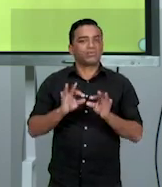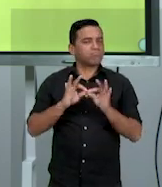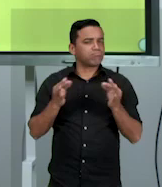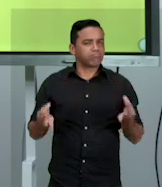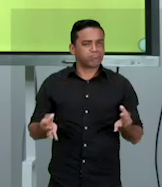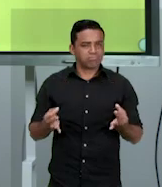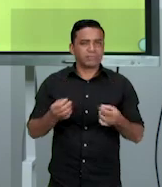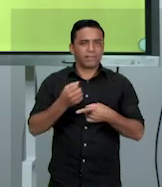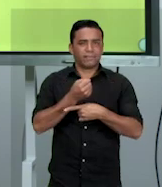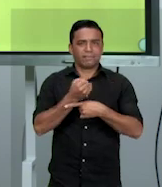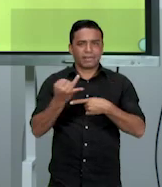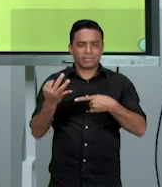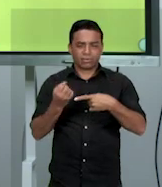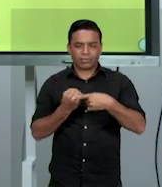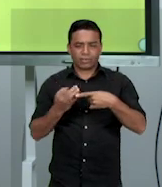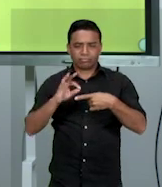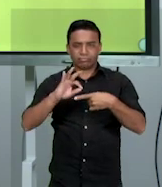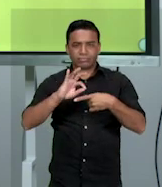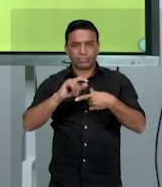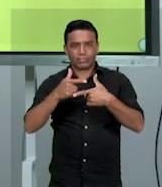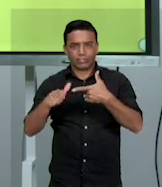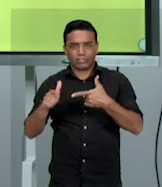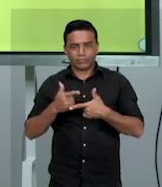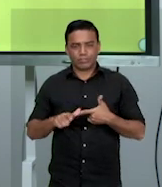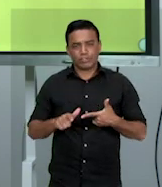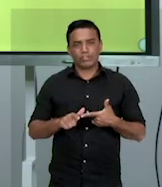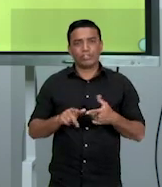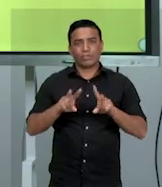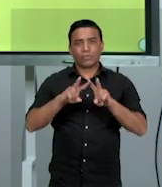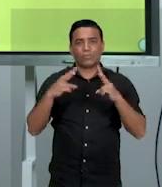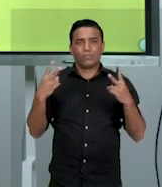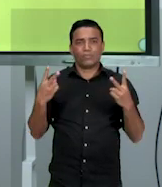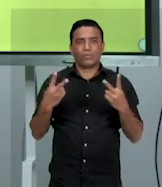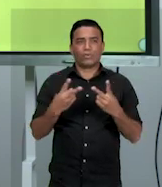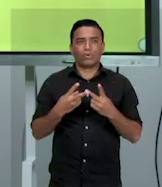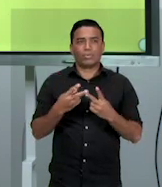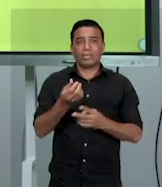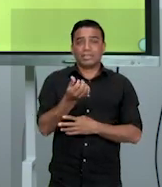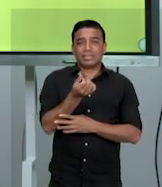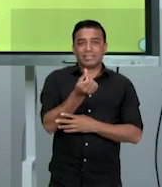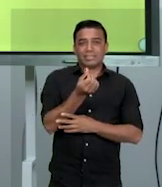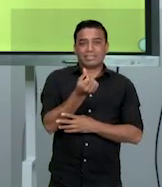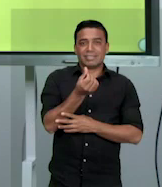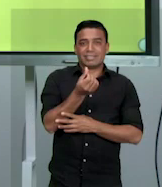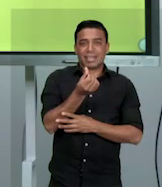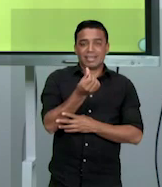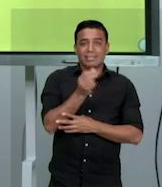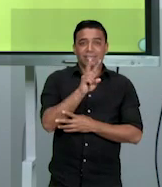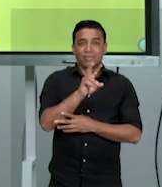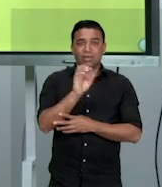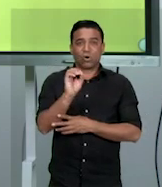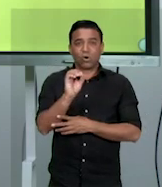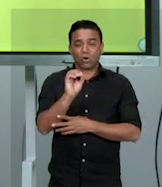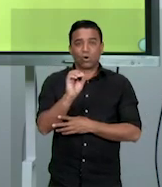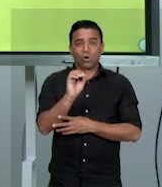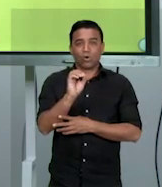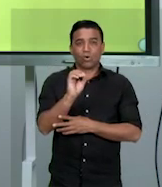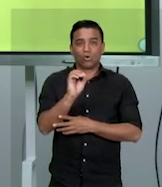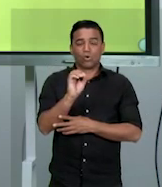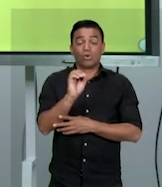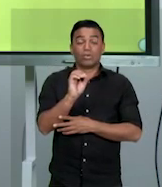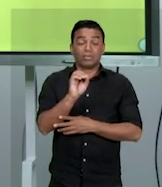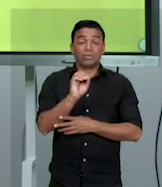simplificando, né, eu tenho o volume, vai dar 16 VO, 15 VO mais